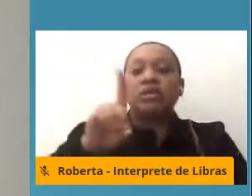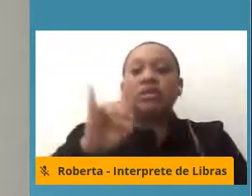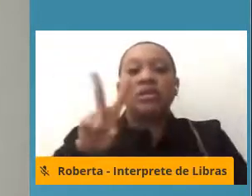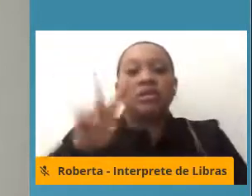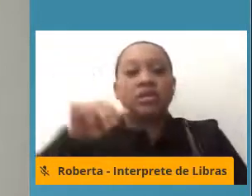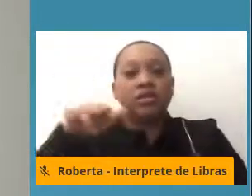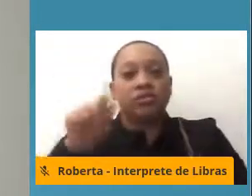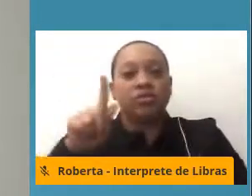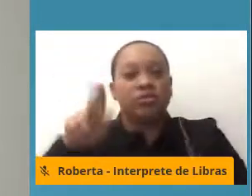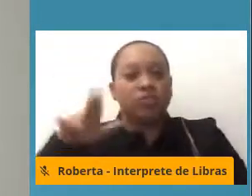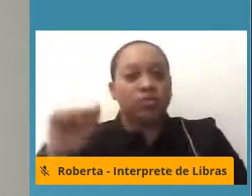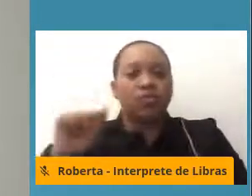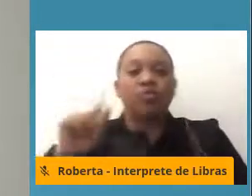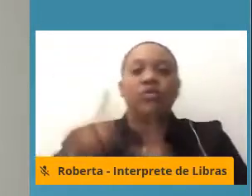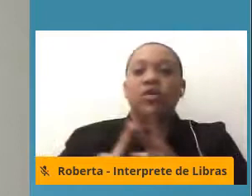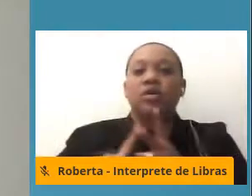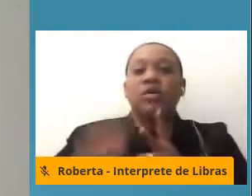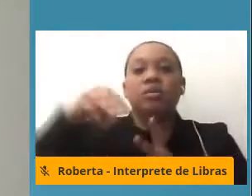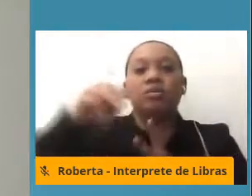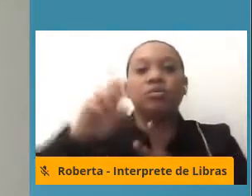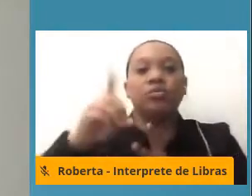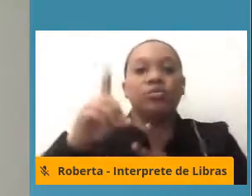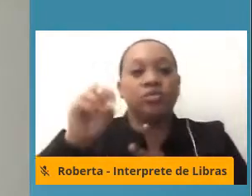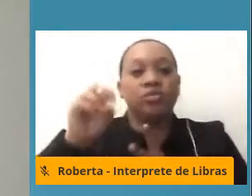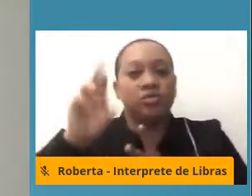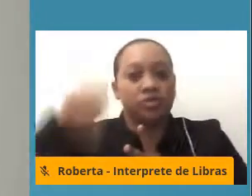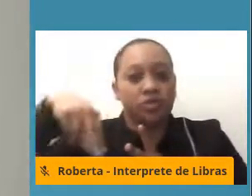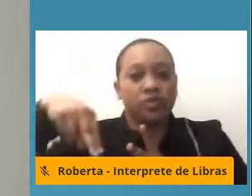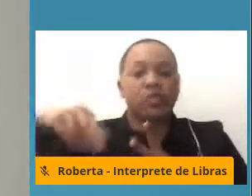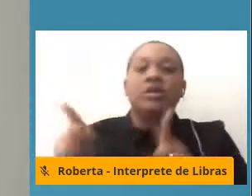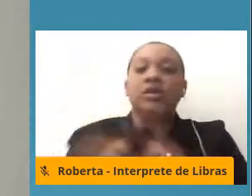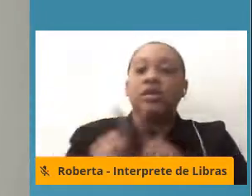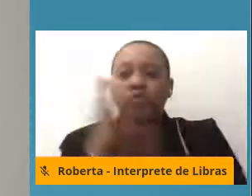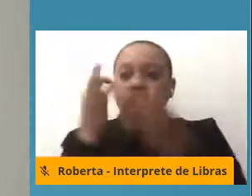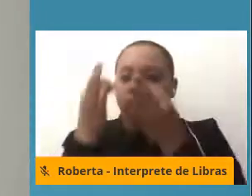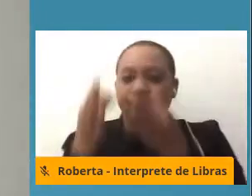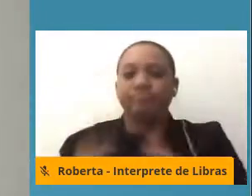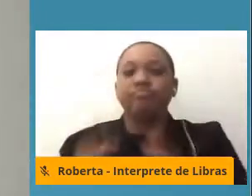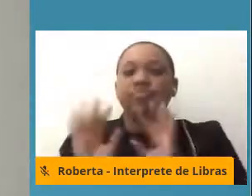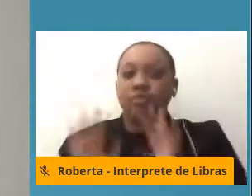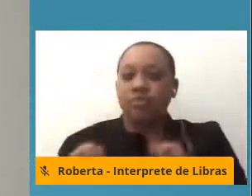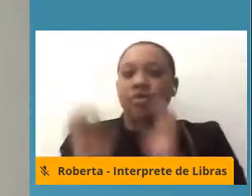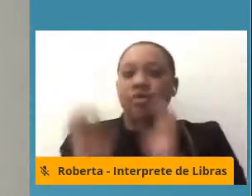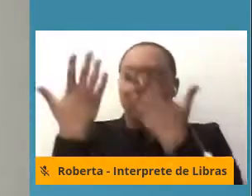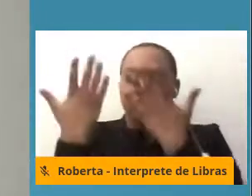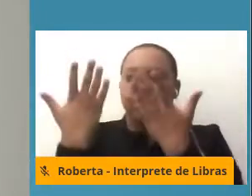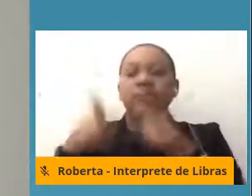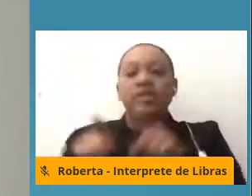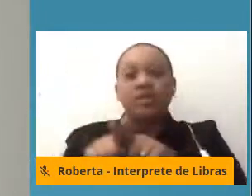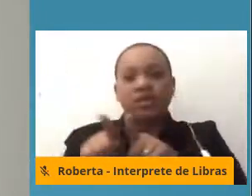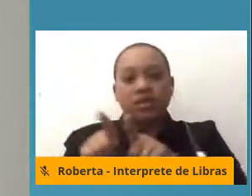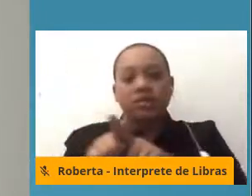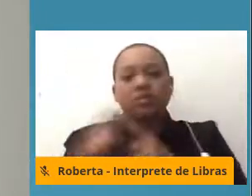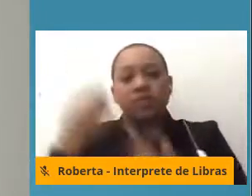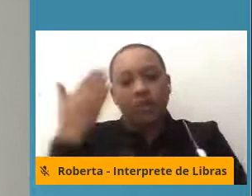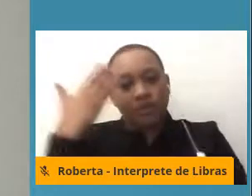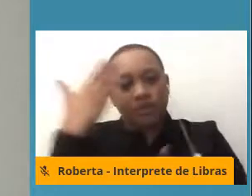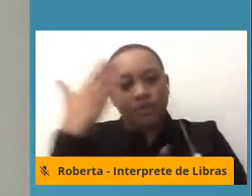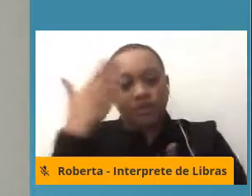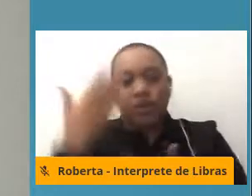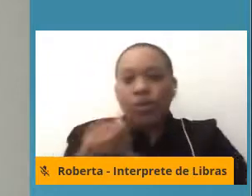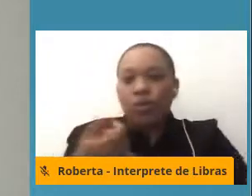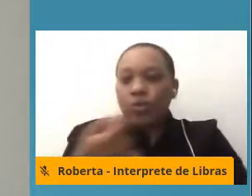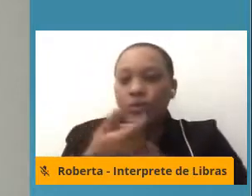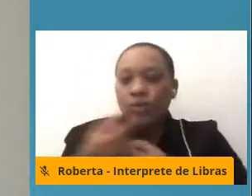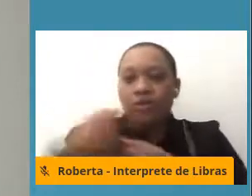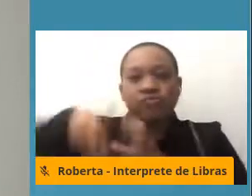que não seria um bar sério do evento, mas que também está entrando com a gente, também entrou com essa doação de brindes para a gente fazer o sorteio